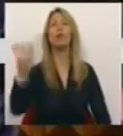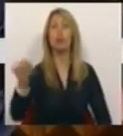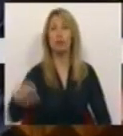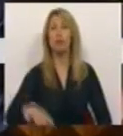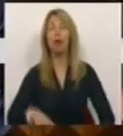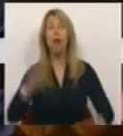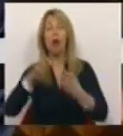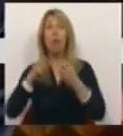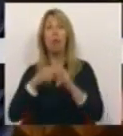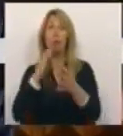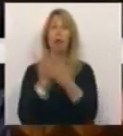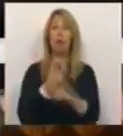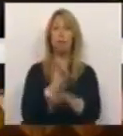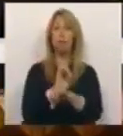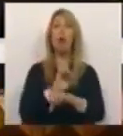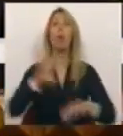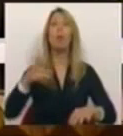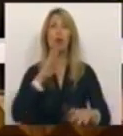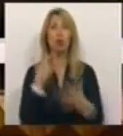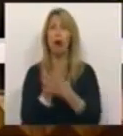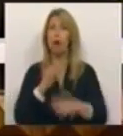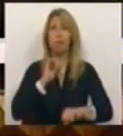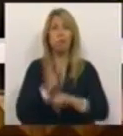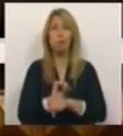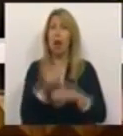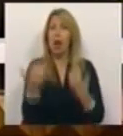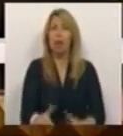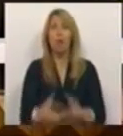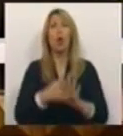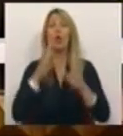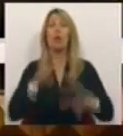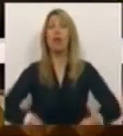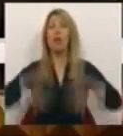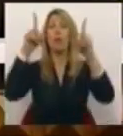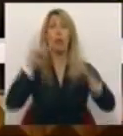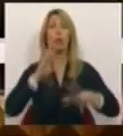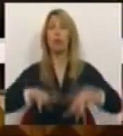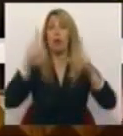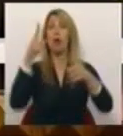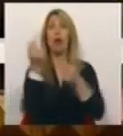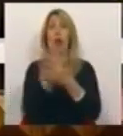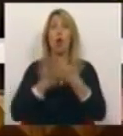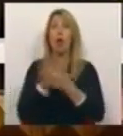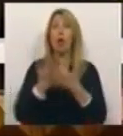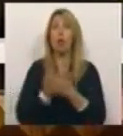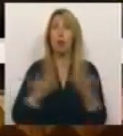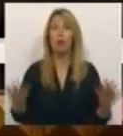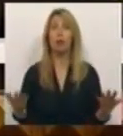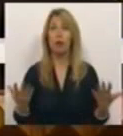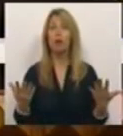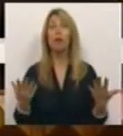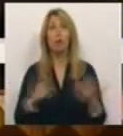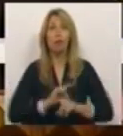problema que amarra o país, é um problema que trava o nosso desenvolvimento, que limita a nossa capacidade de crescer economicamente, que impede a resposta